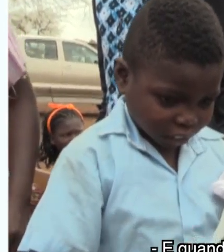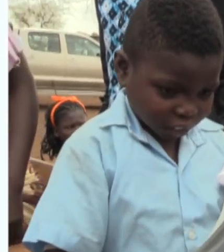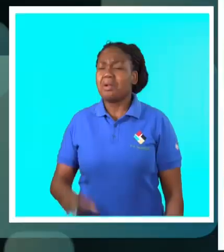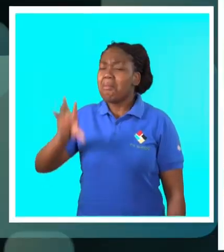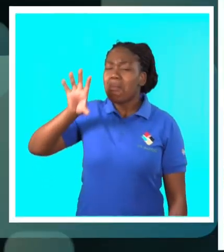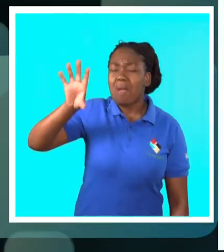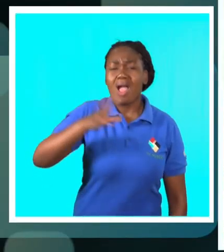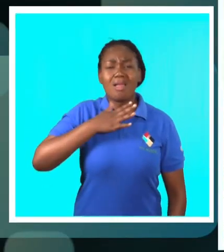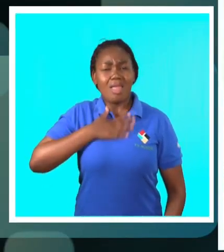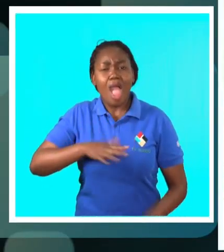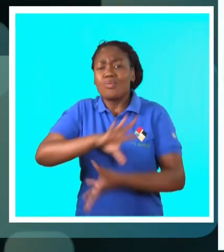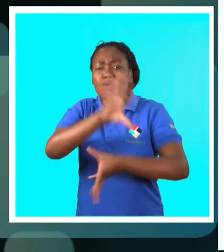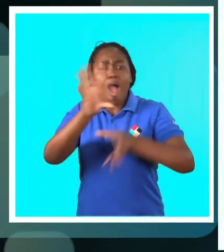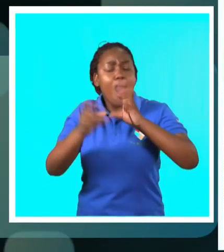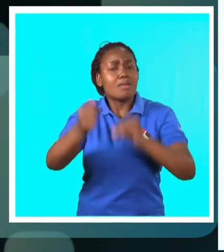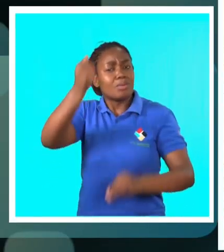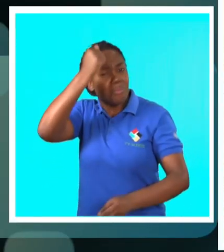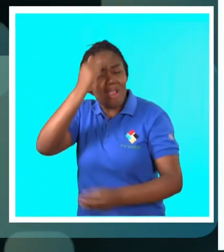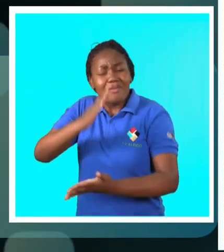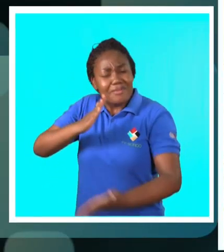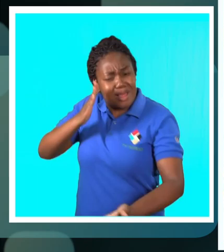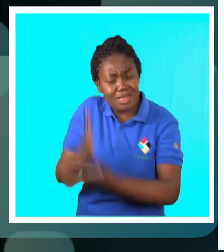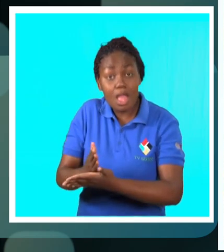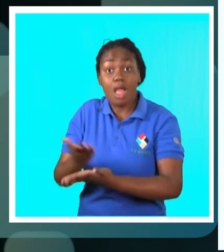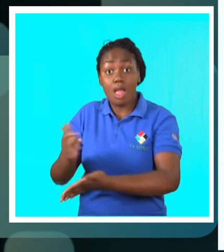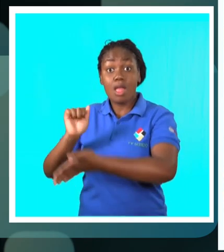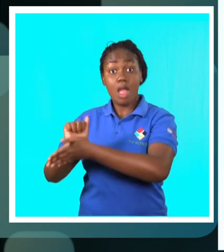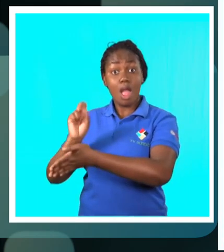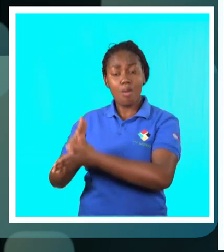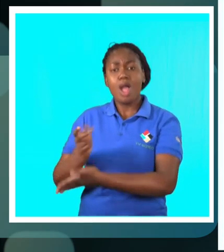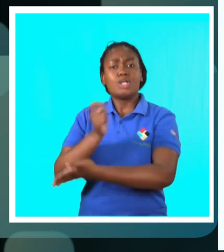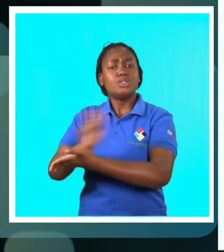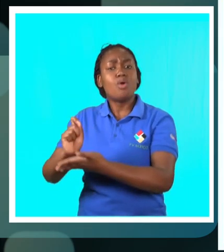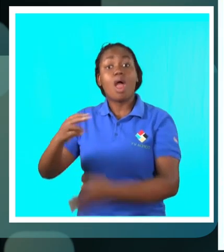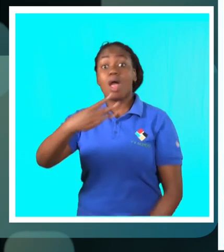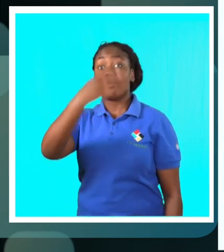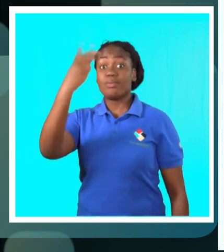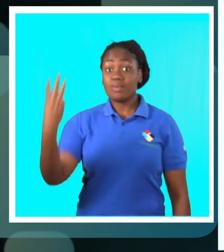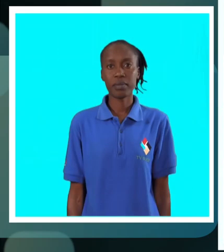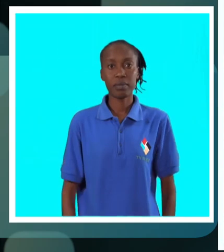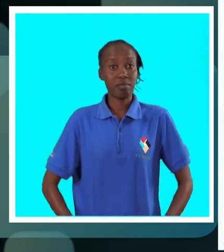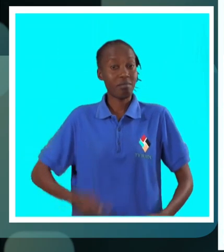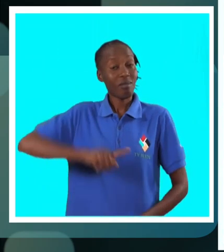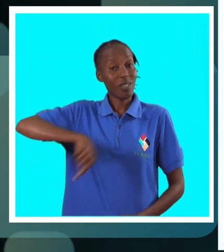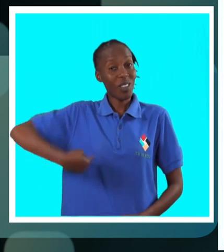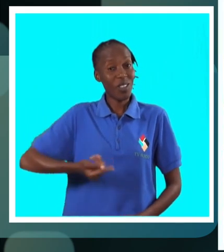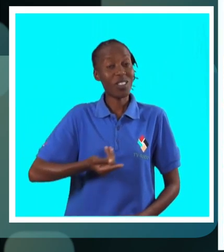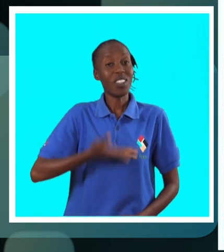Com este ato, o Colégio Arco-Íris pretende que seus alunos conheçam a realidade do país.